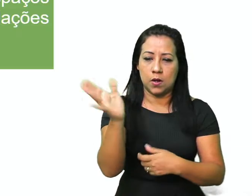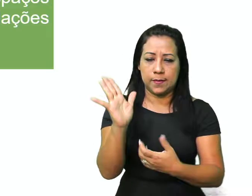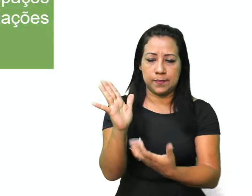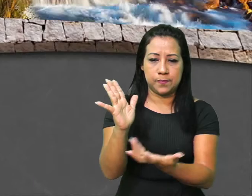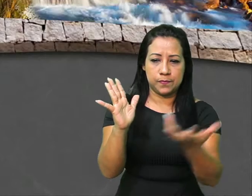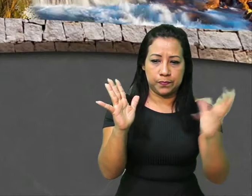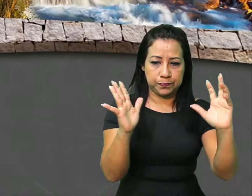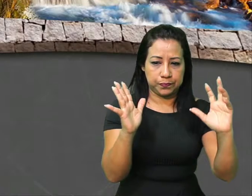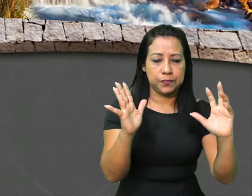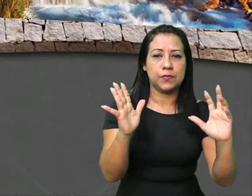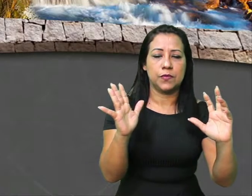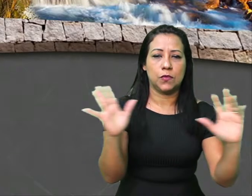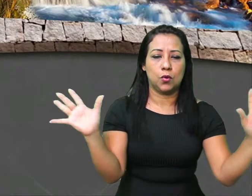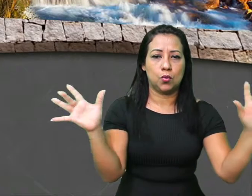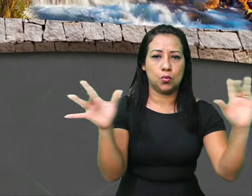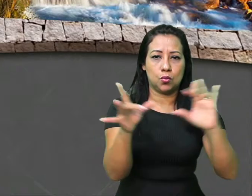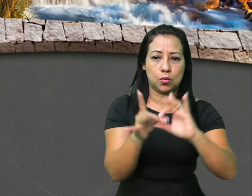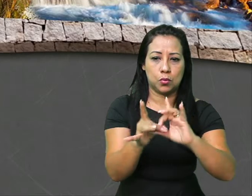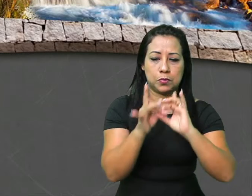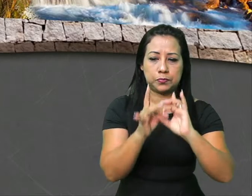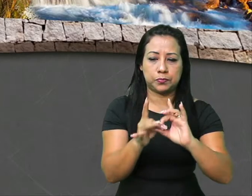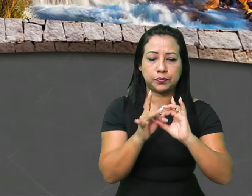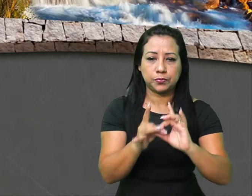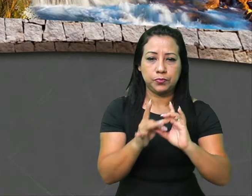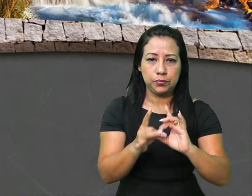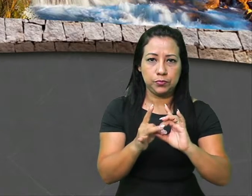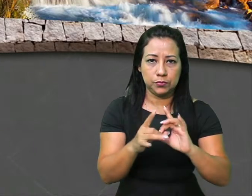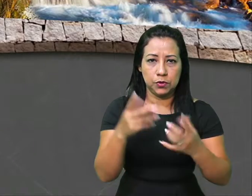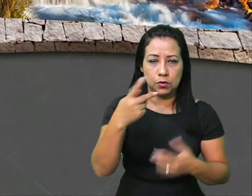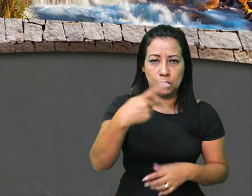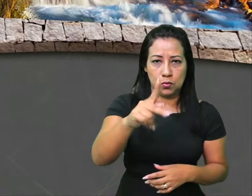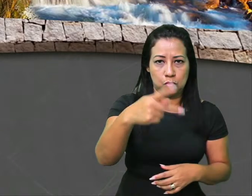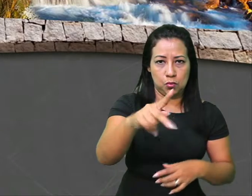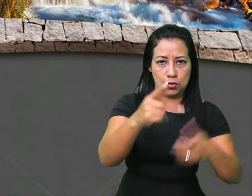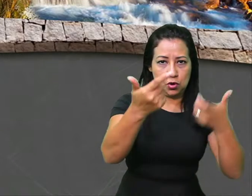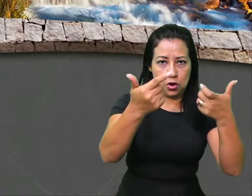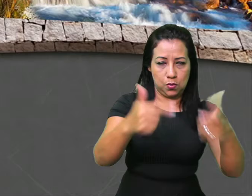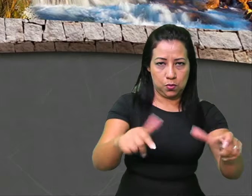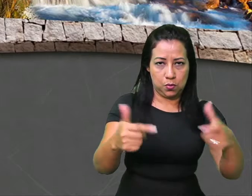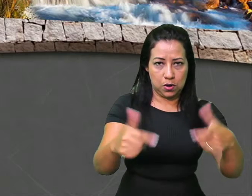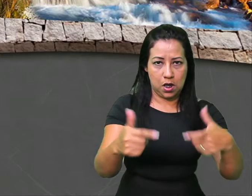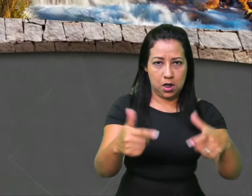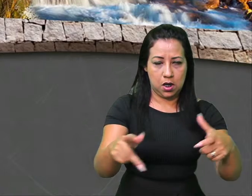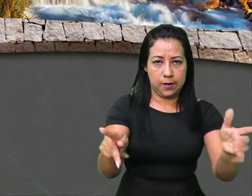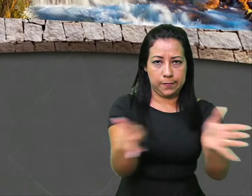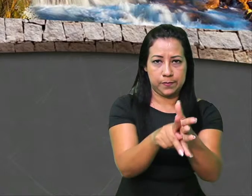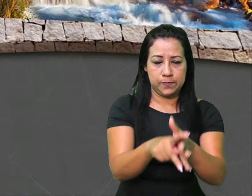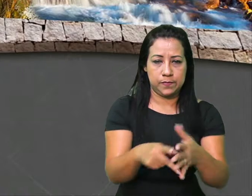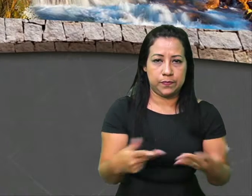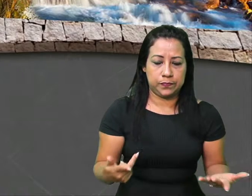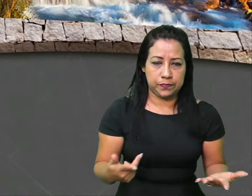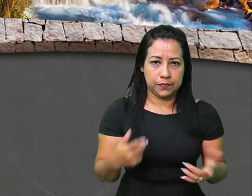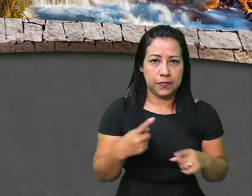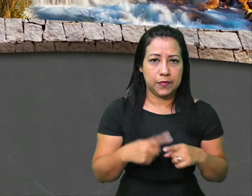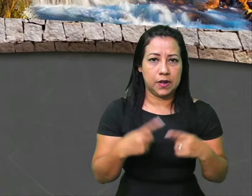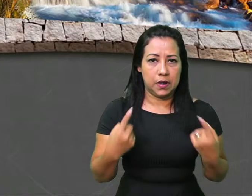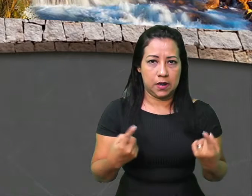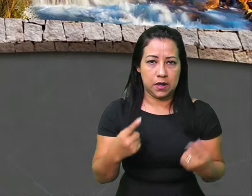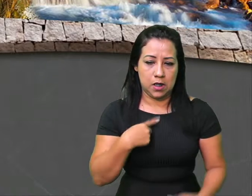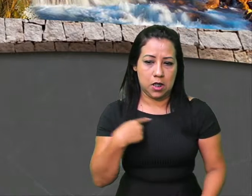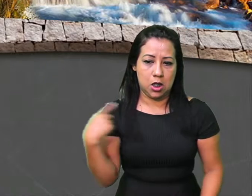cultura, da política, da economia e da questão ambiental do seu lugar, que nós queremos receber